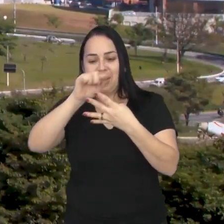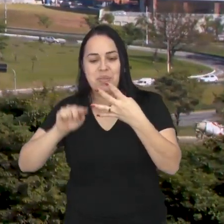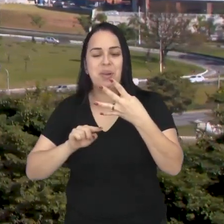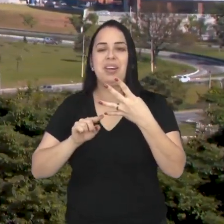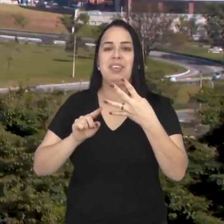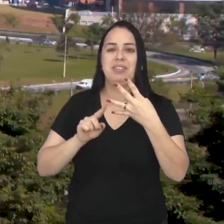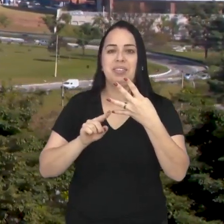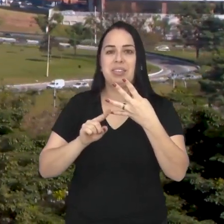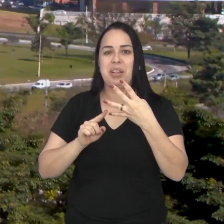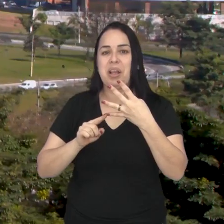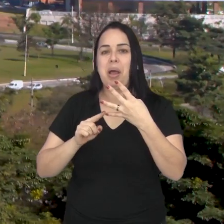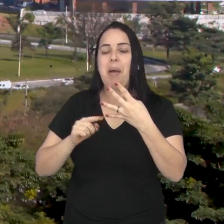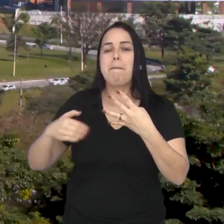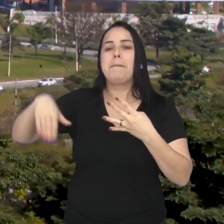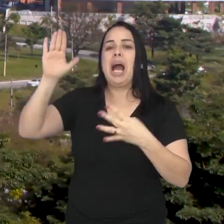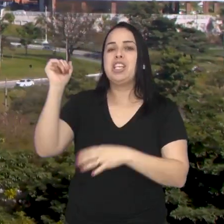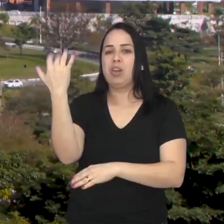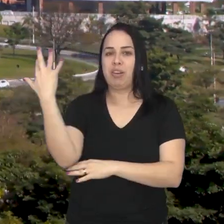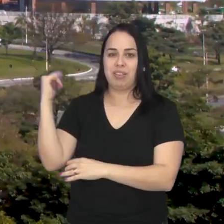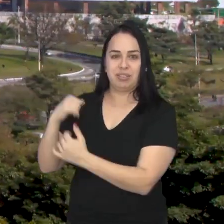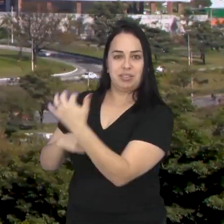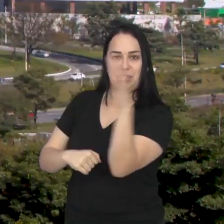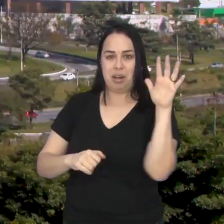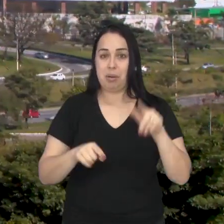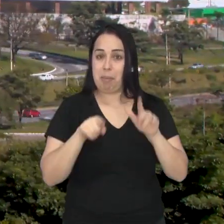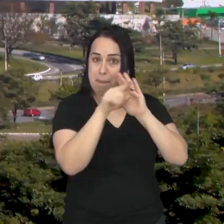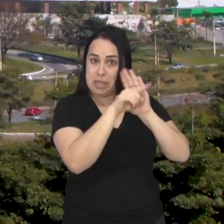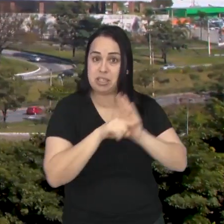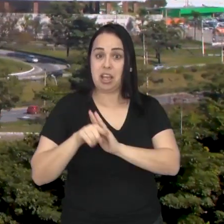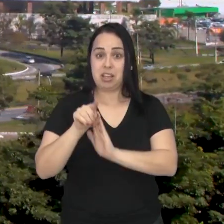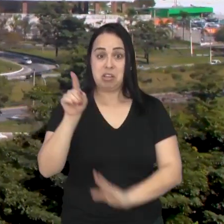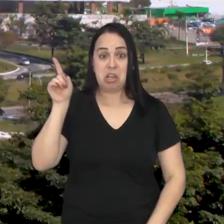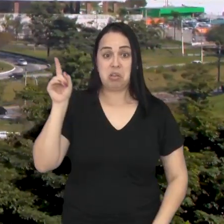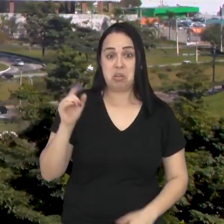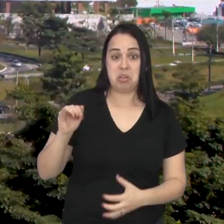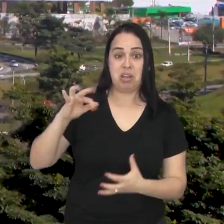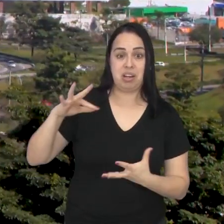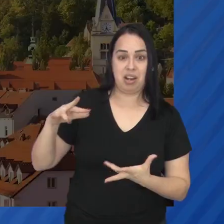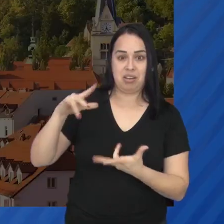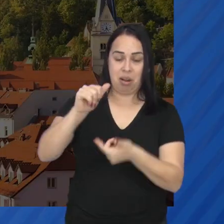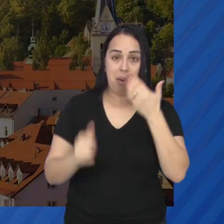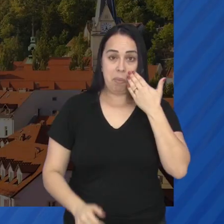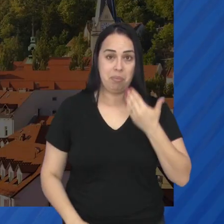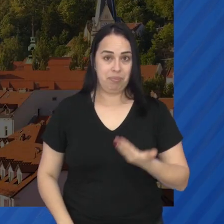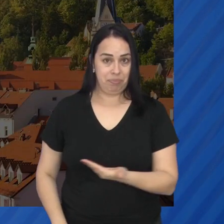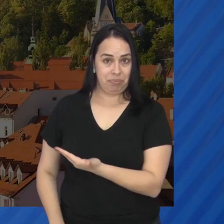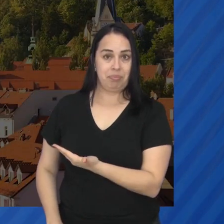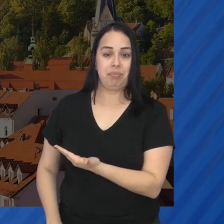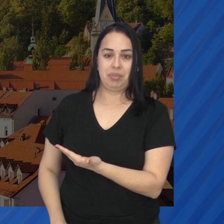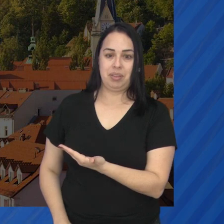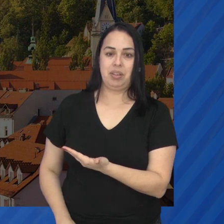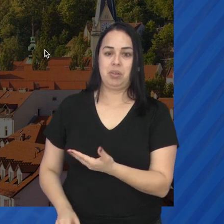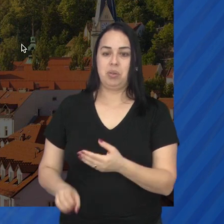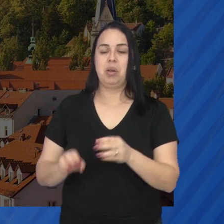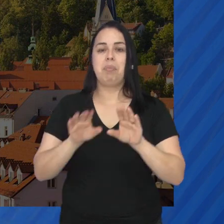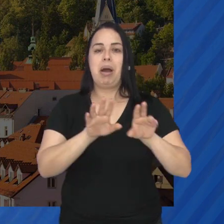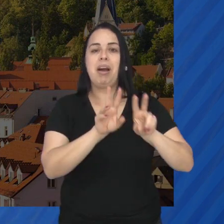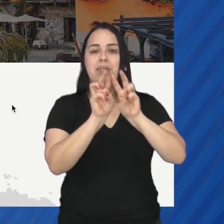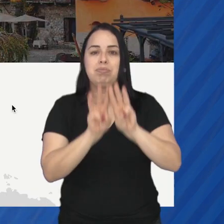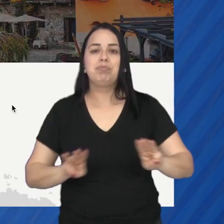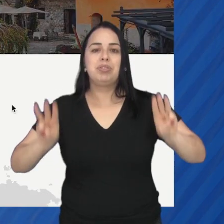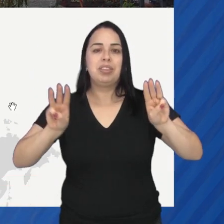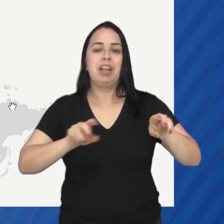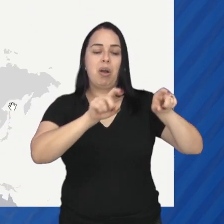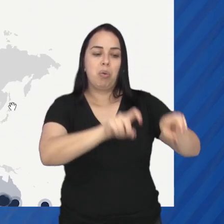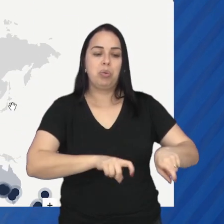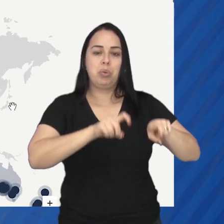uma das cidades mais arborizadas do país, segundo o programa Tree Cities of the World. O ranking da Organização das Nações Unidas